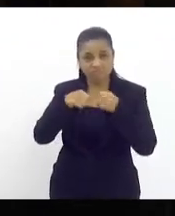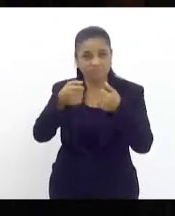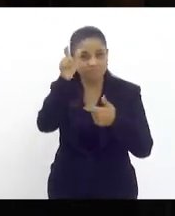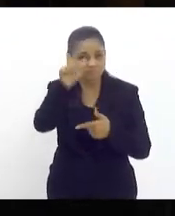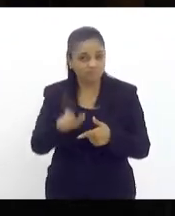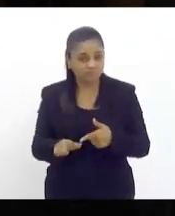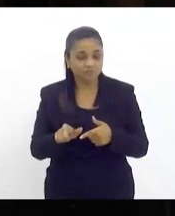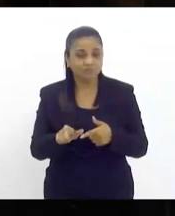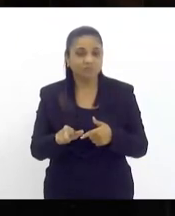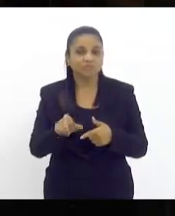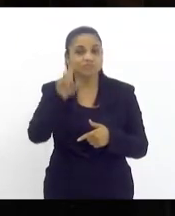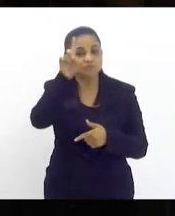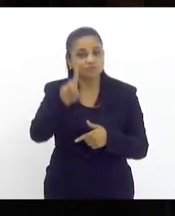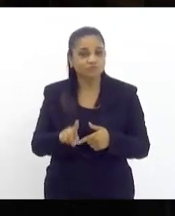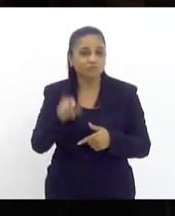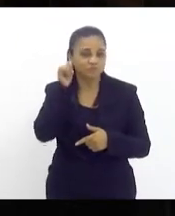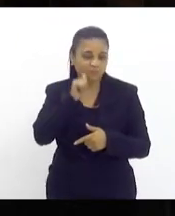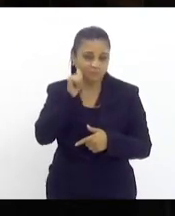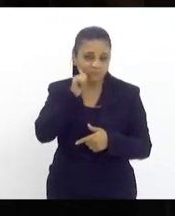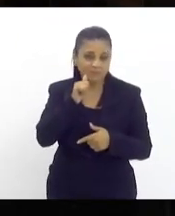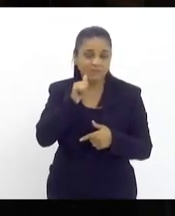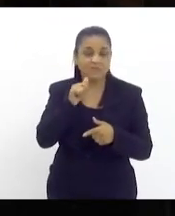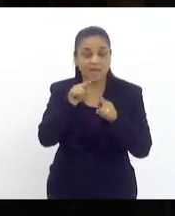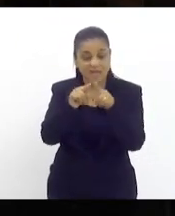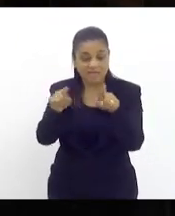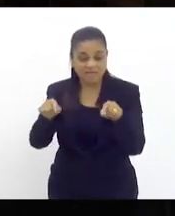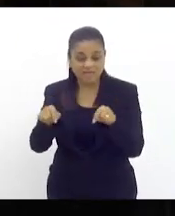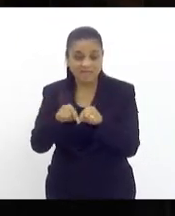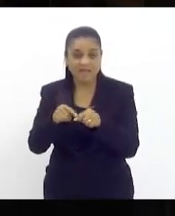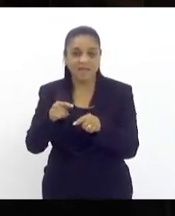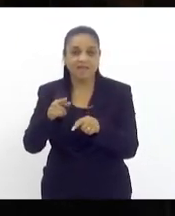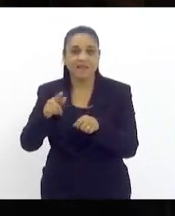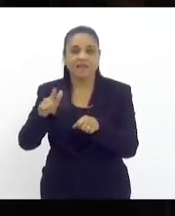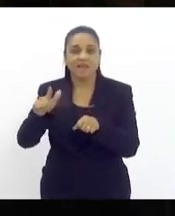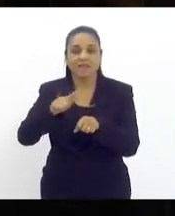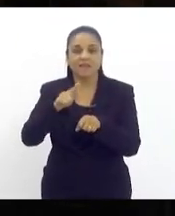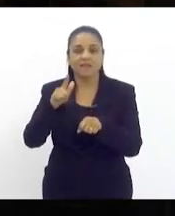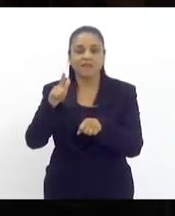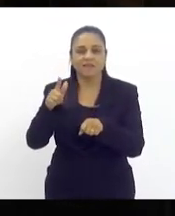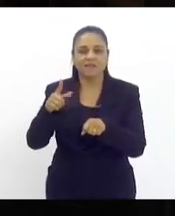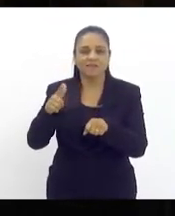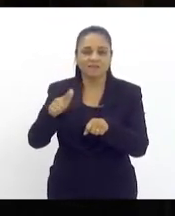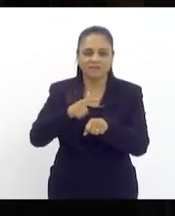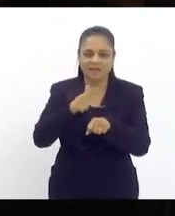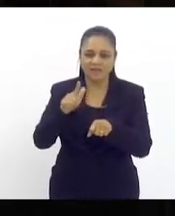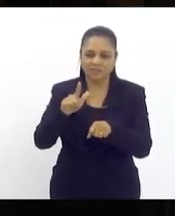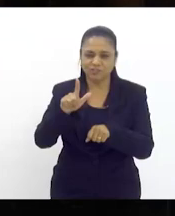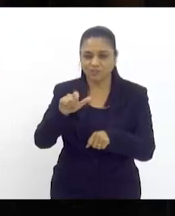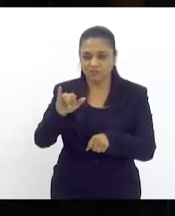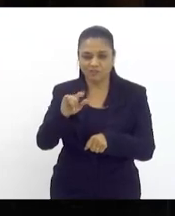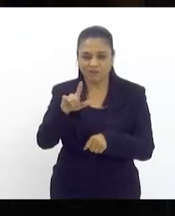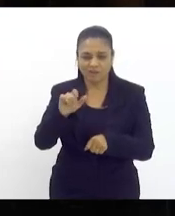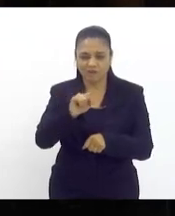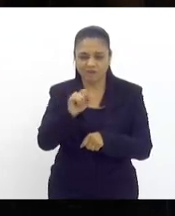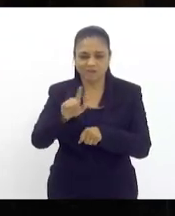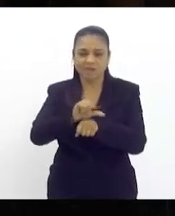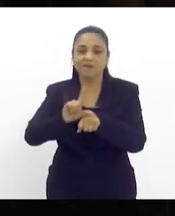direitos das mulheres junto com a sala lilás já atendimento direto onde a gente tem ali o atendimento é